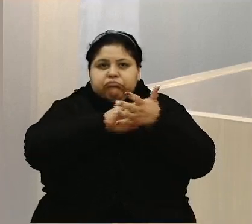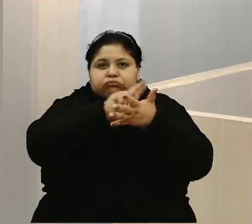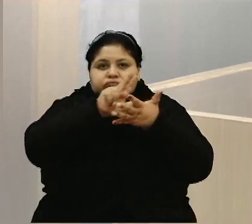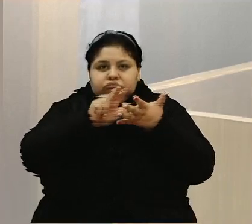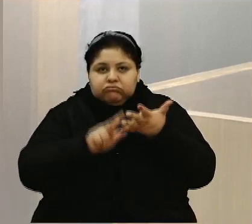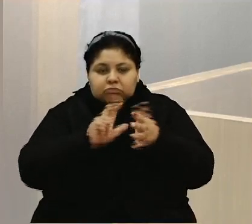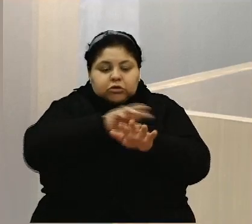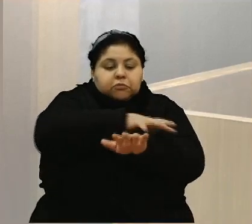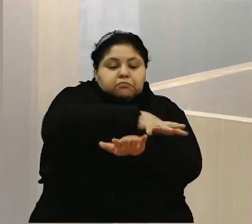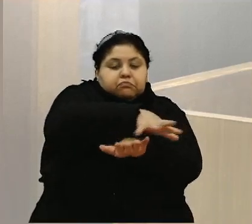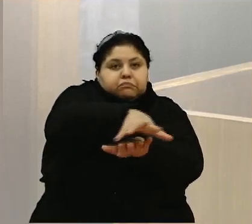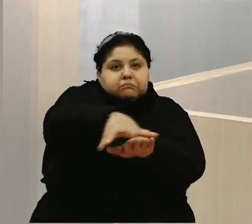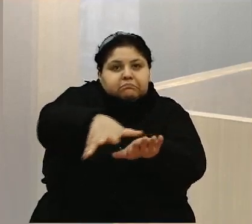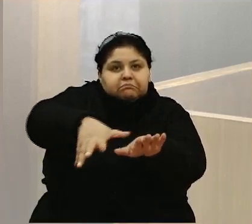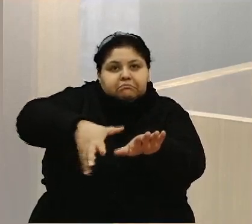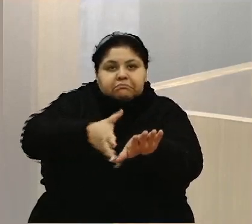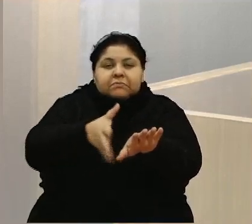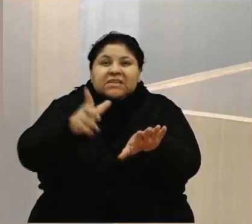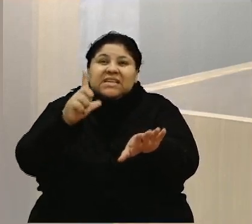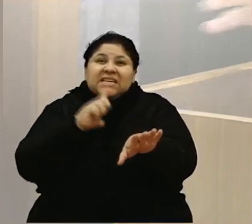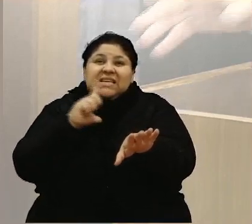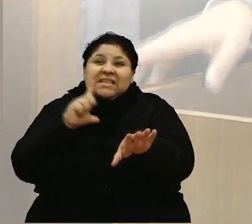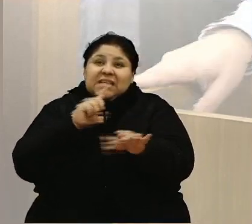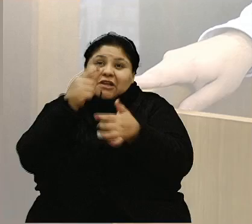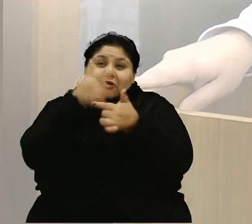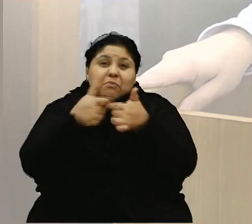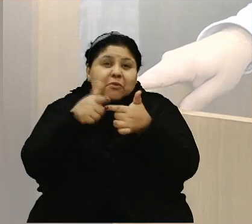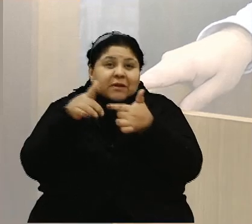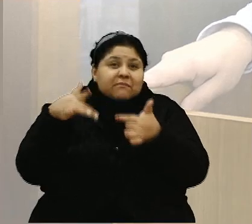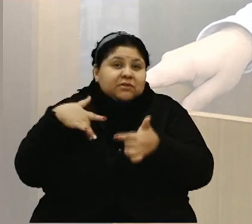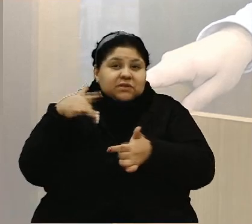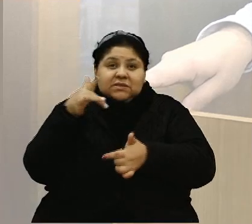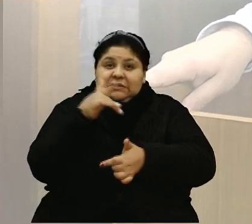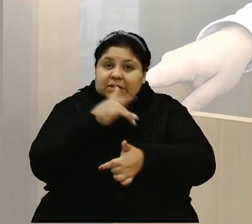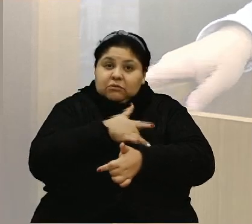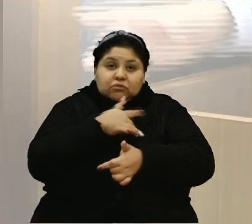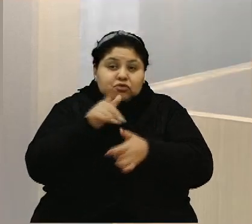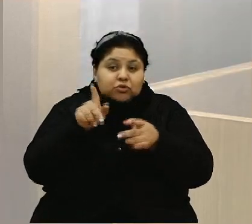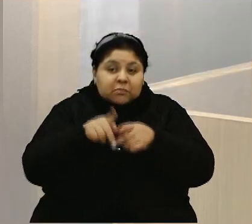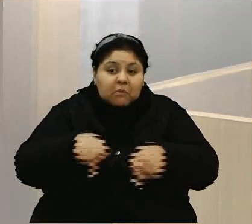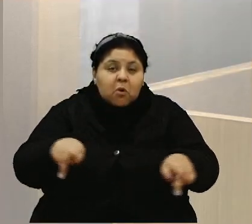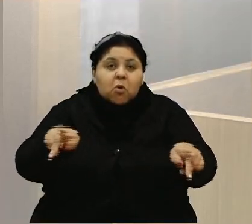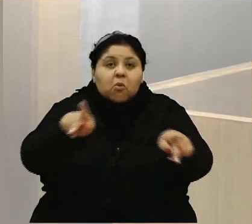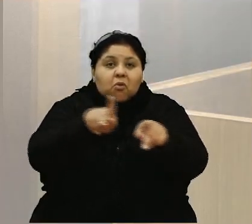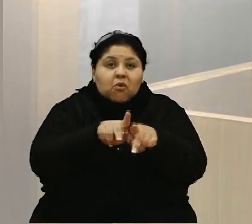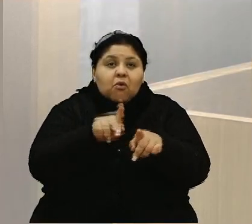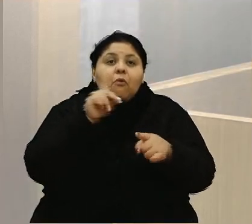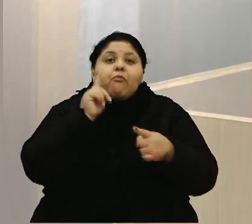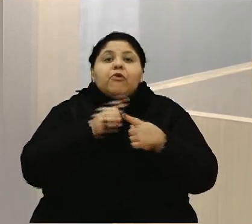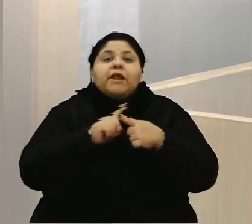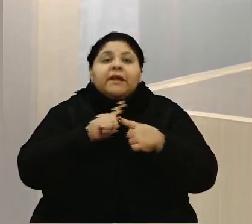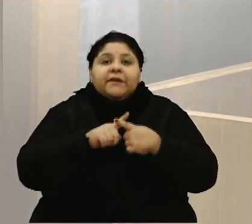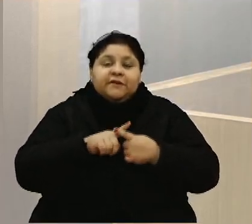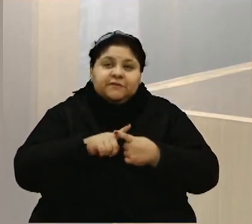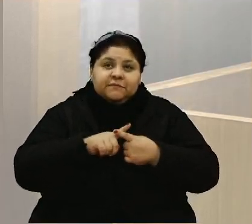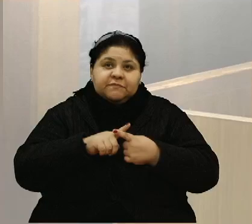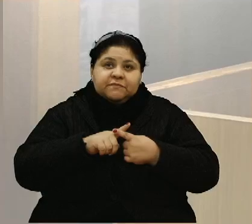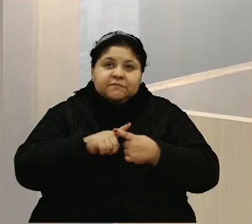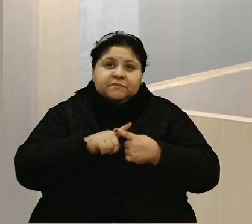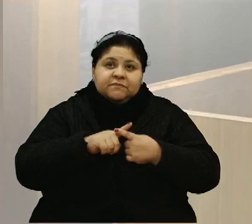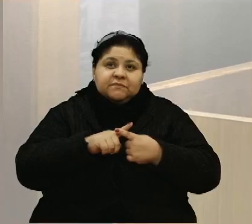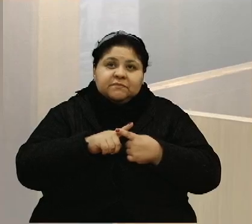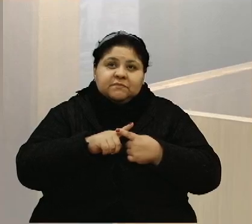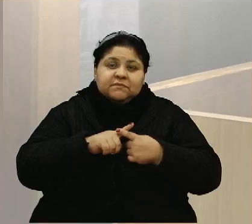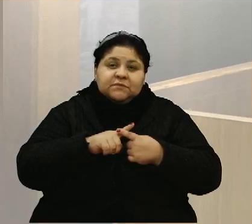no entorno, ele tem gerado um problema de saúde pública para a população. Por quê? Em razão